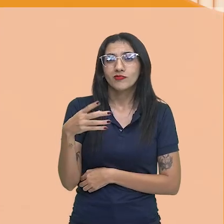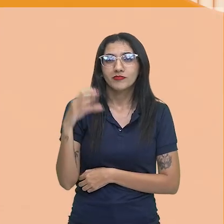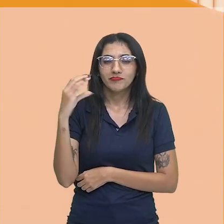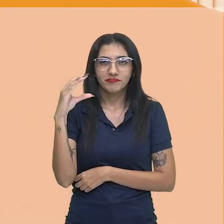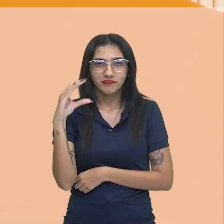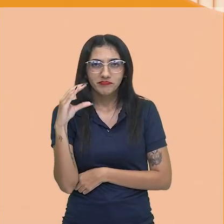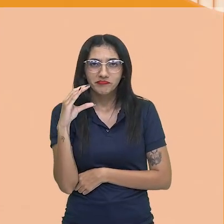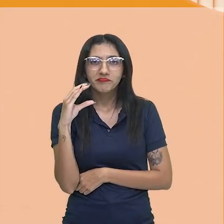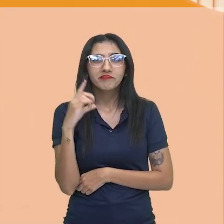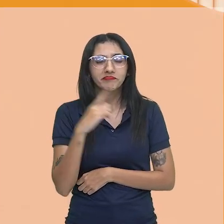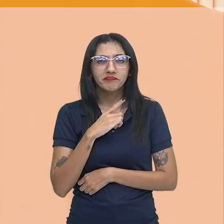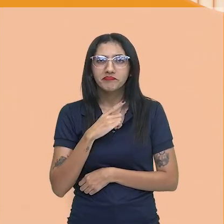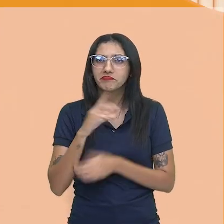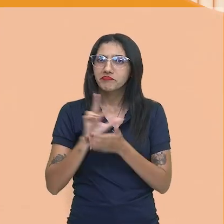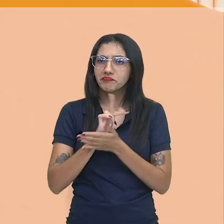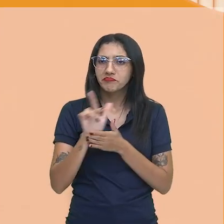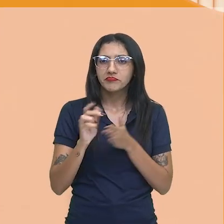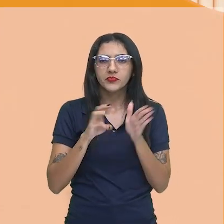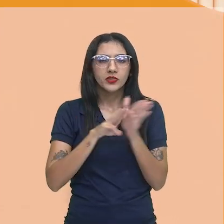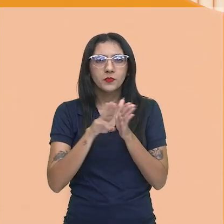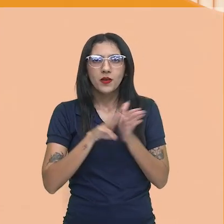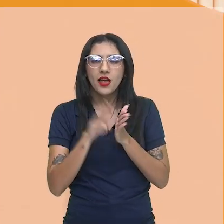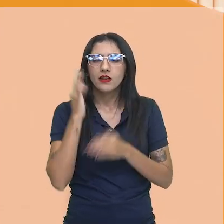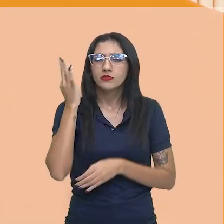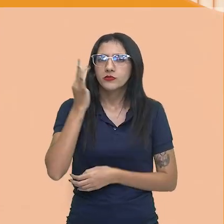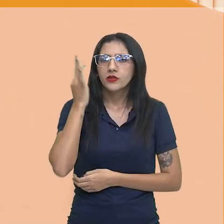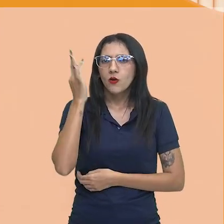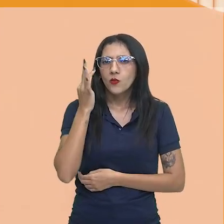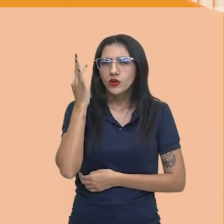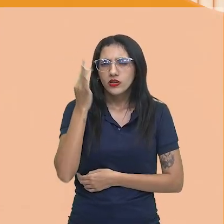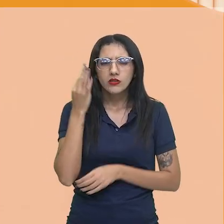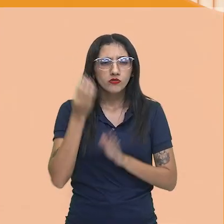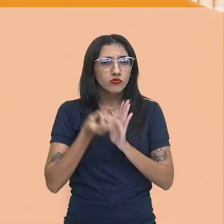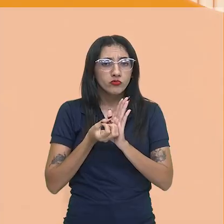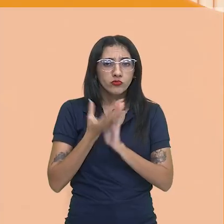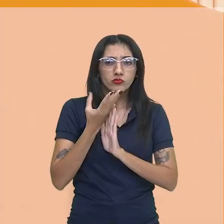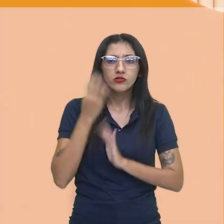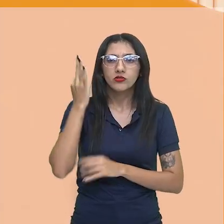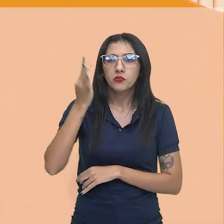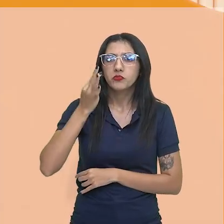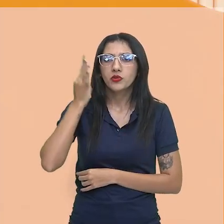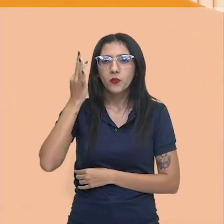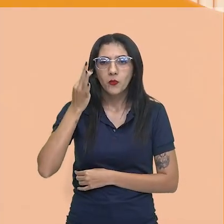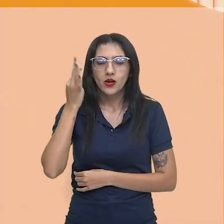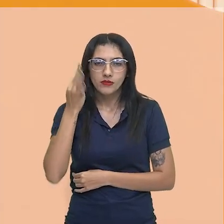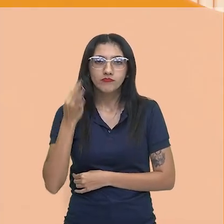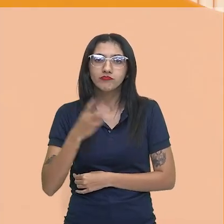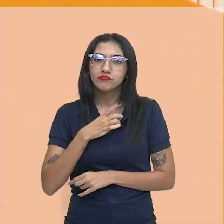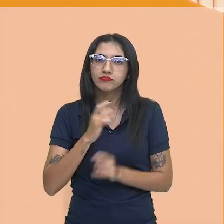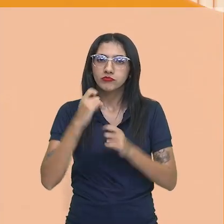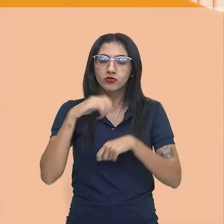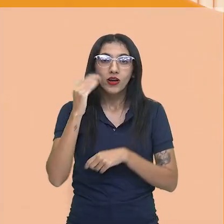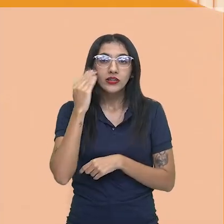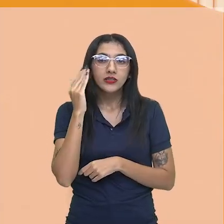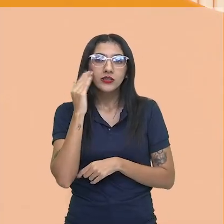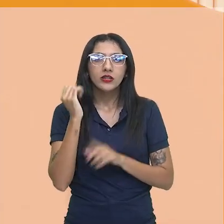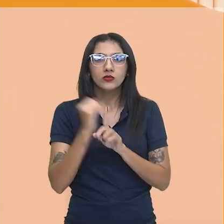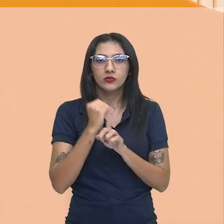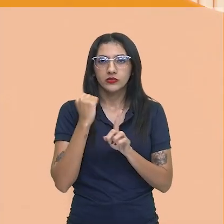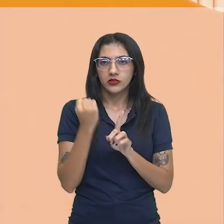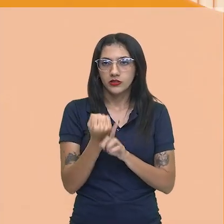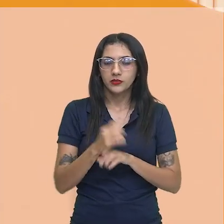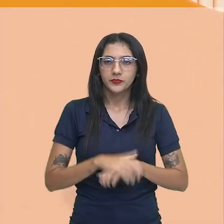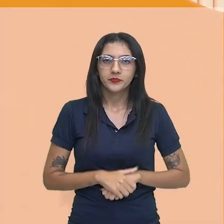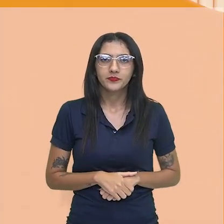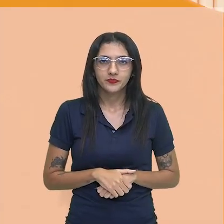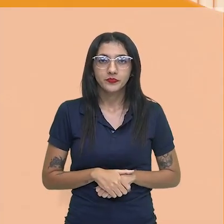trouxeram métodos, que trouxeram teorias, que criaram teorias para trabalhar a sociedade. E hoje, quando nós